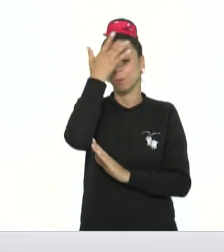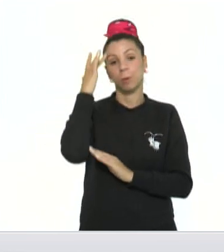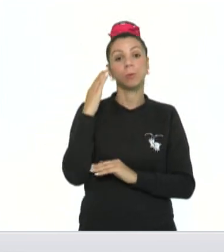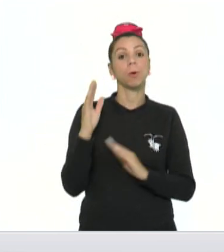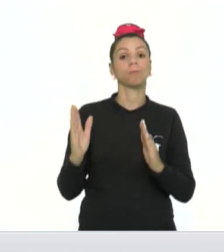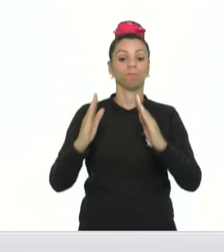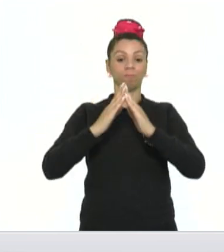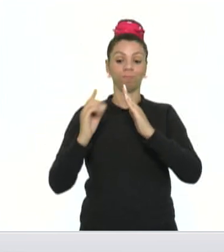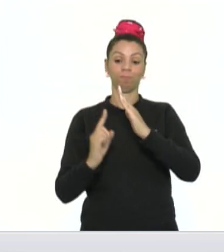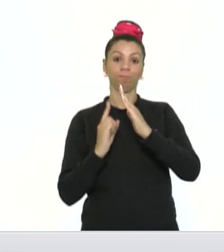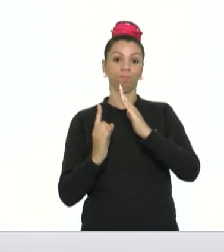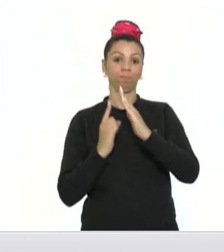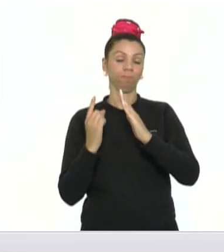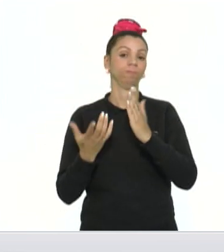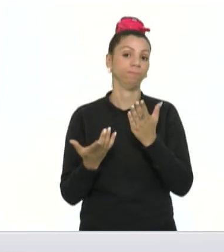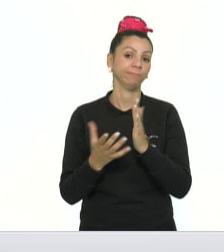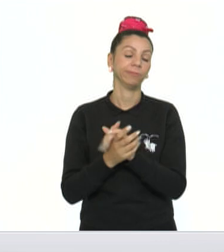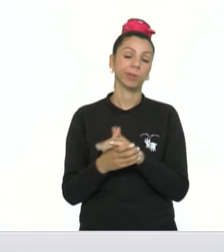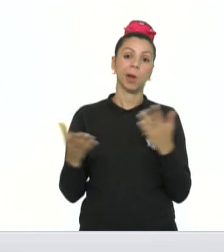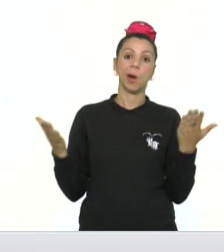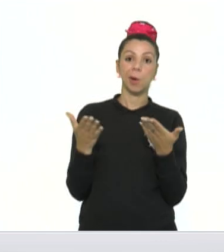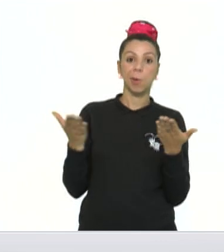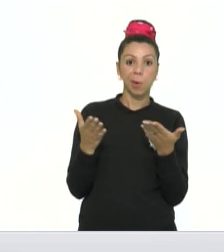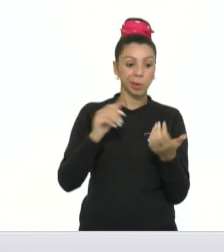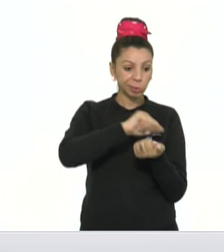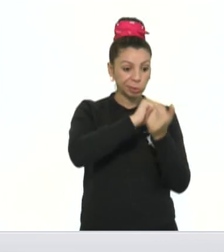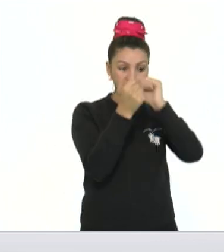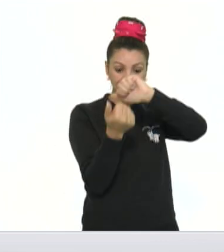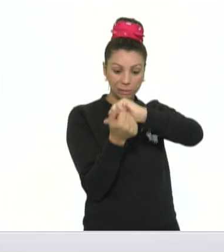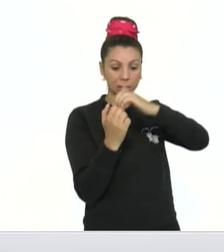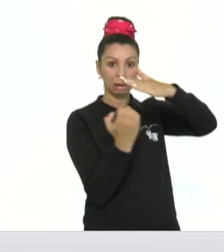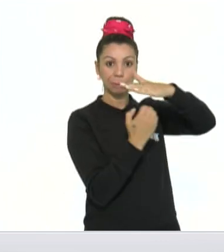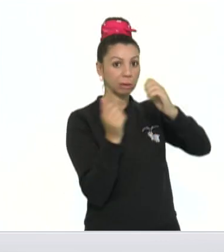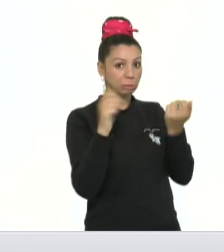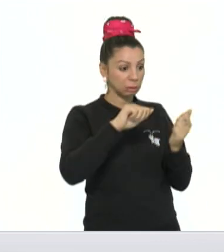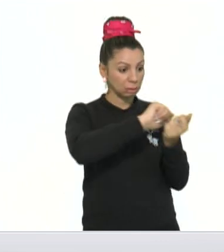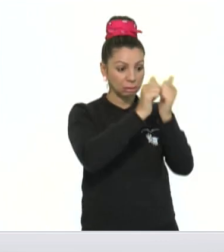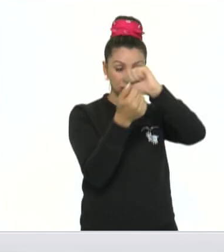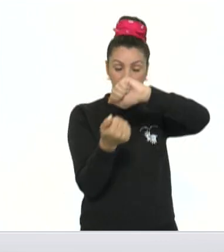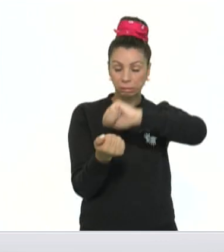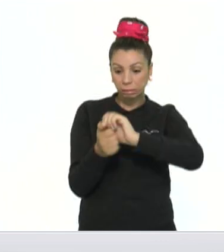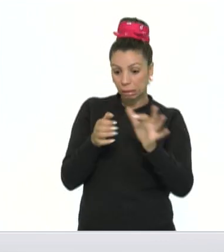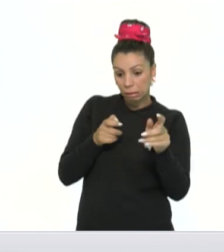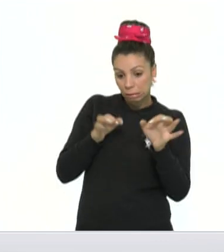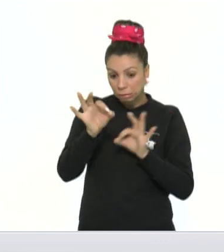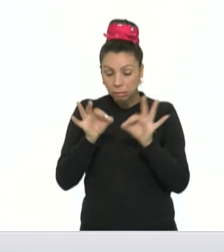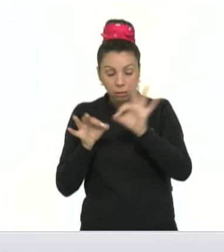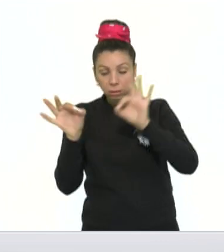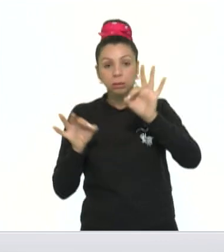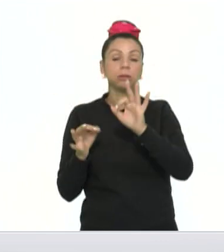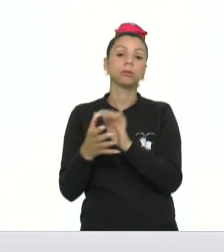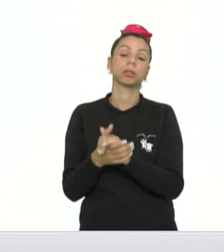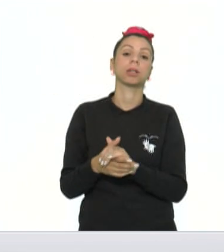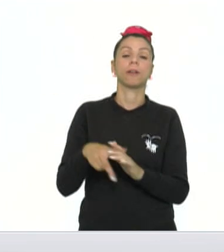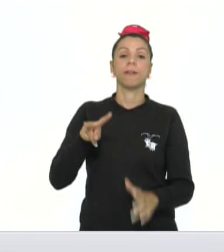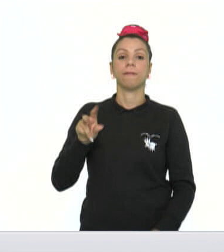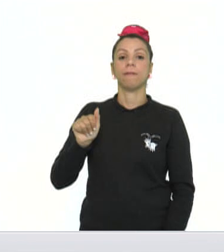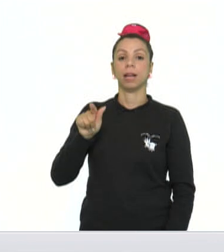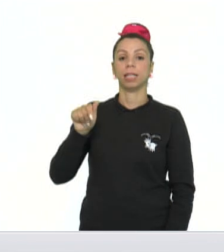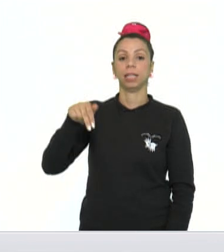se adaptar e repensar toda a nossa operação, contou Wagner Hover, dono da